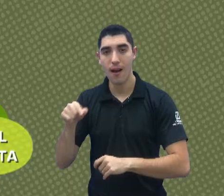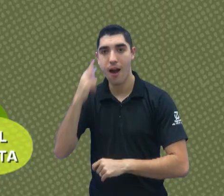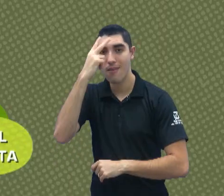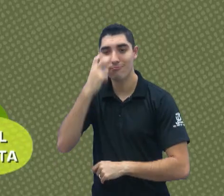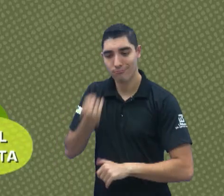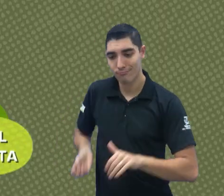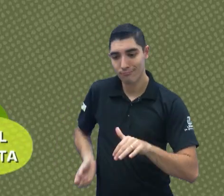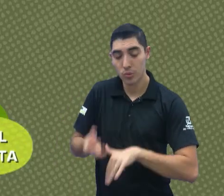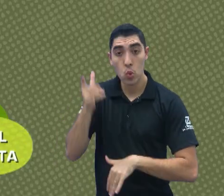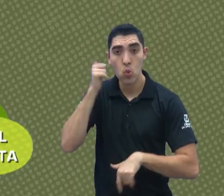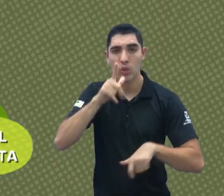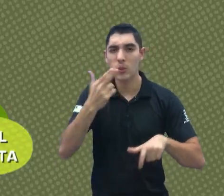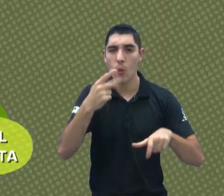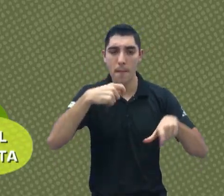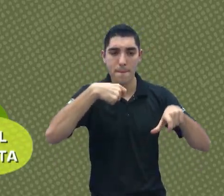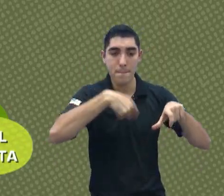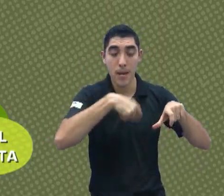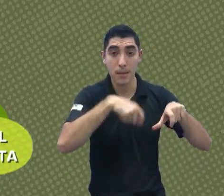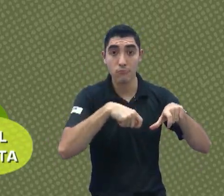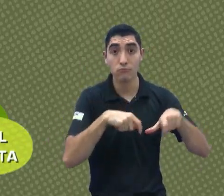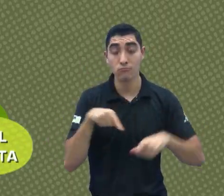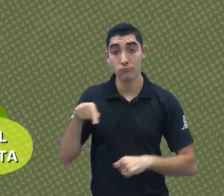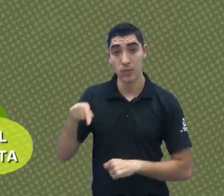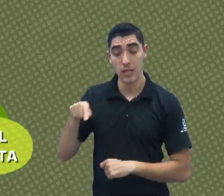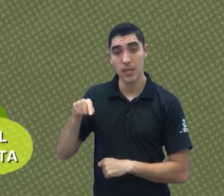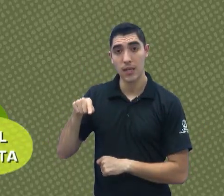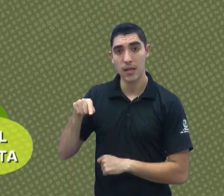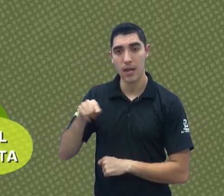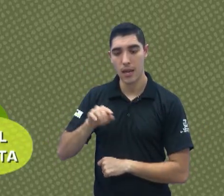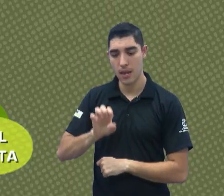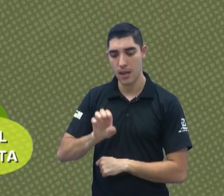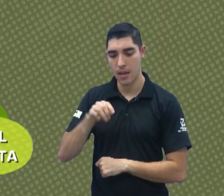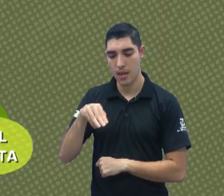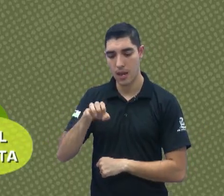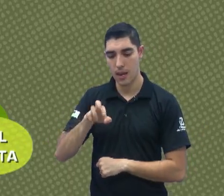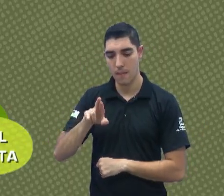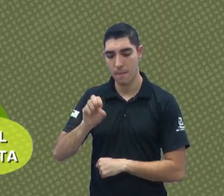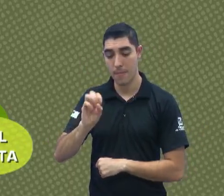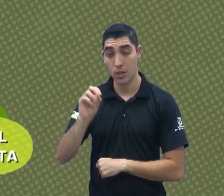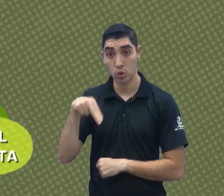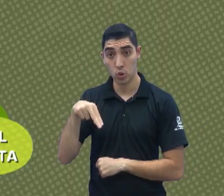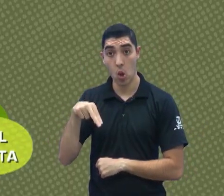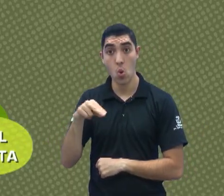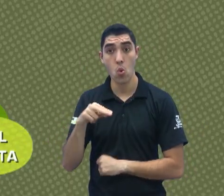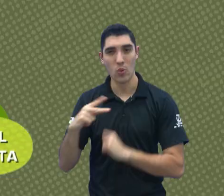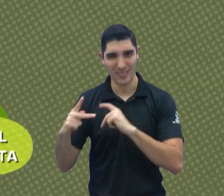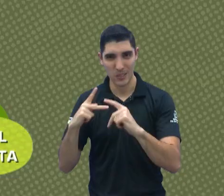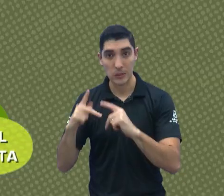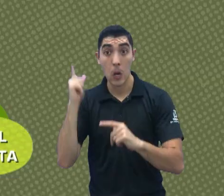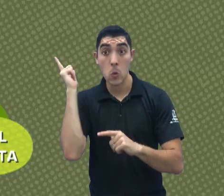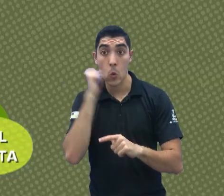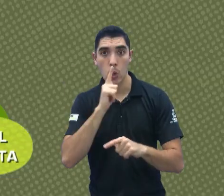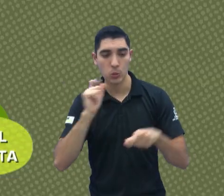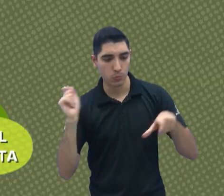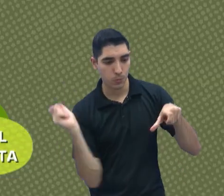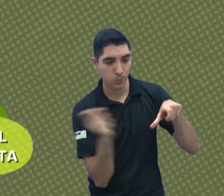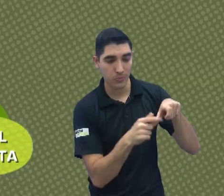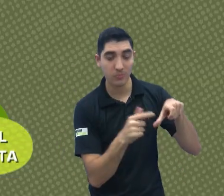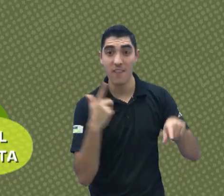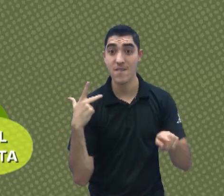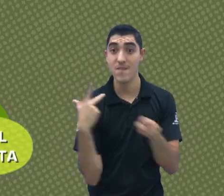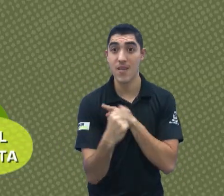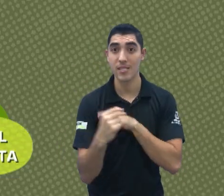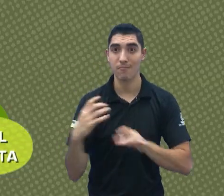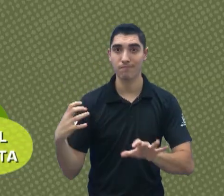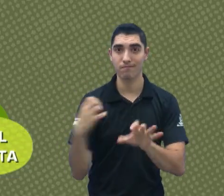penal convertido pelo capitão Emerson Ernesto. São José ficou com o título, vencendo por 5-4, coroando